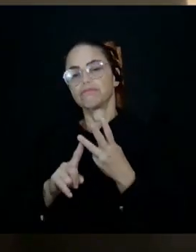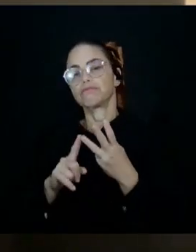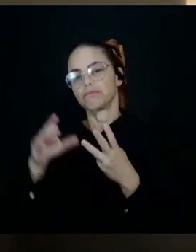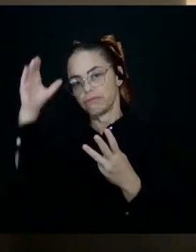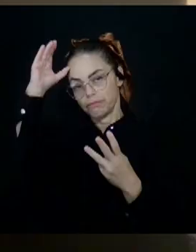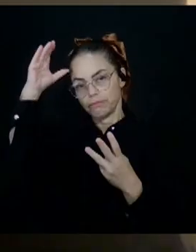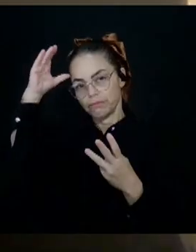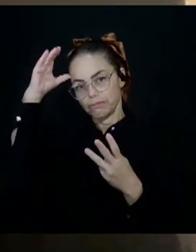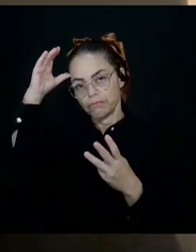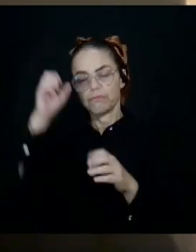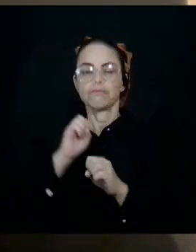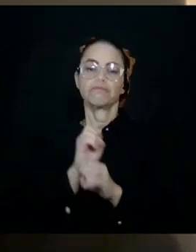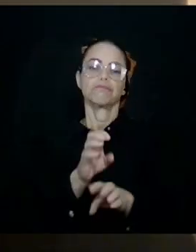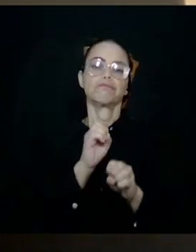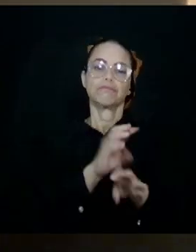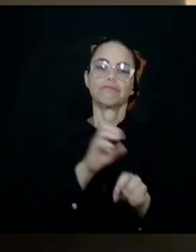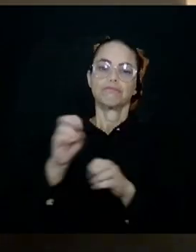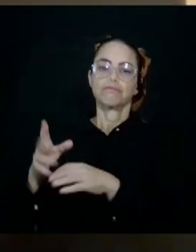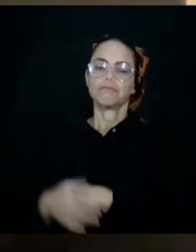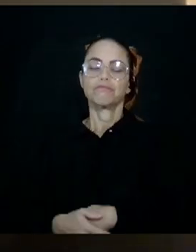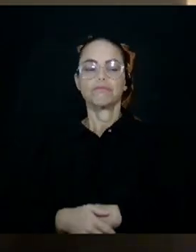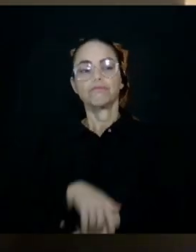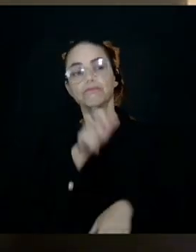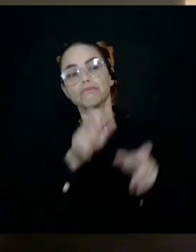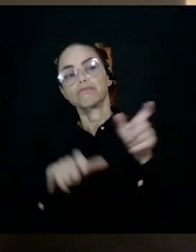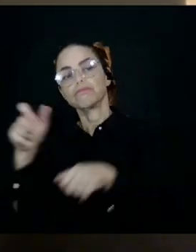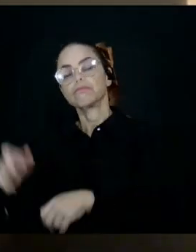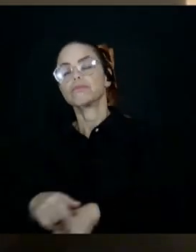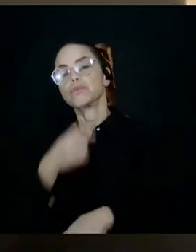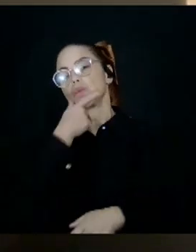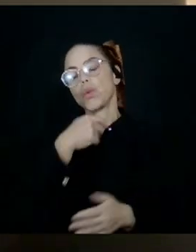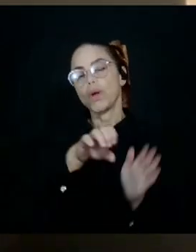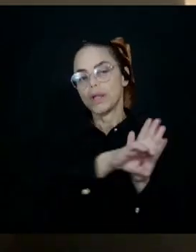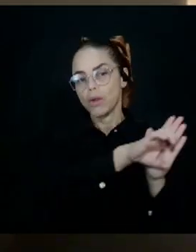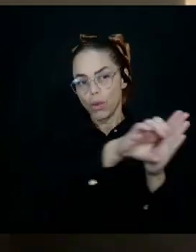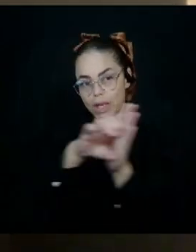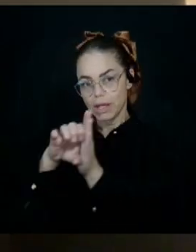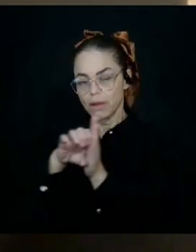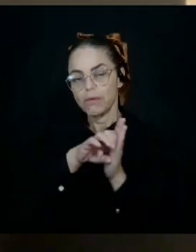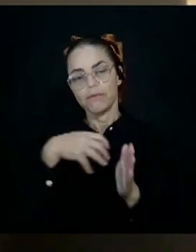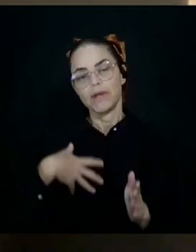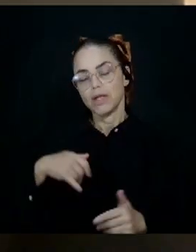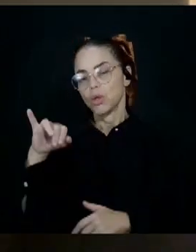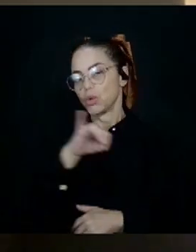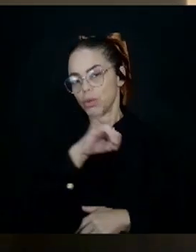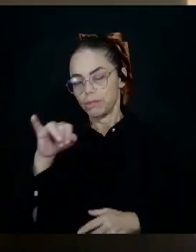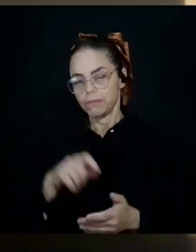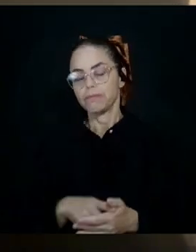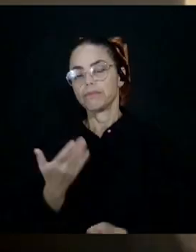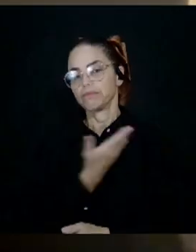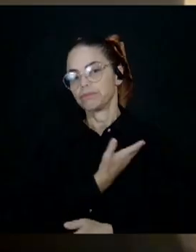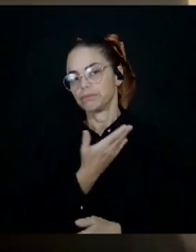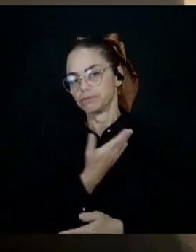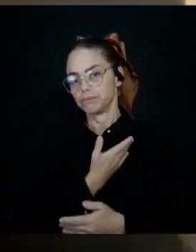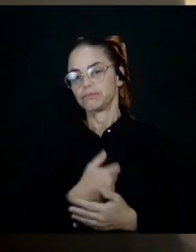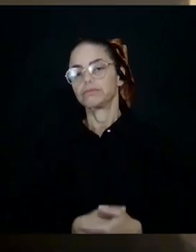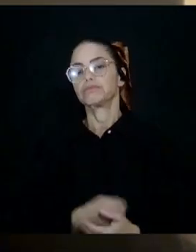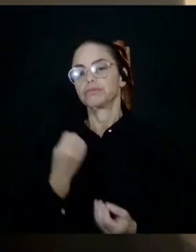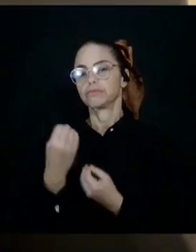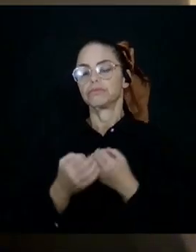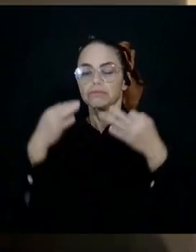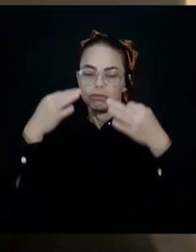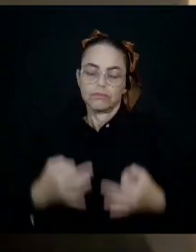ensinar aos outros homens, sejam filhos, sejam irmãos, sejam amigos, a forma correta de se tratar